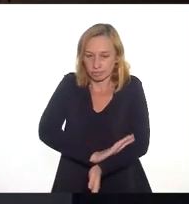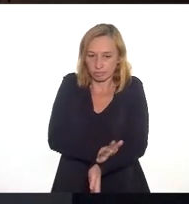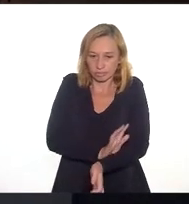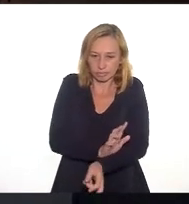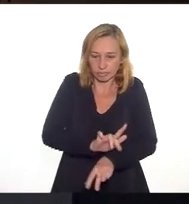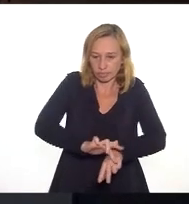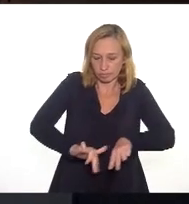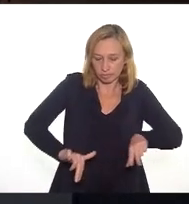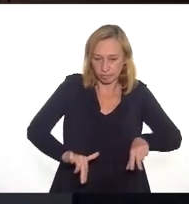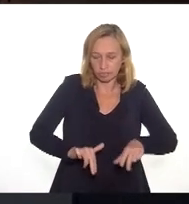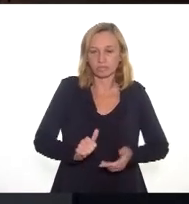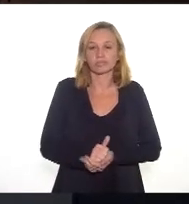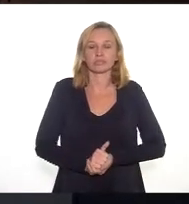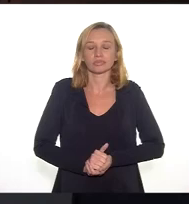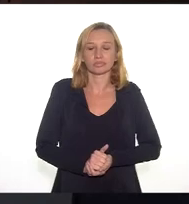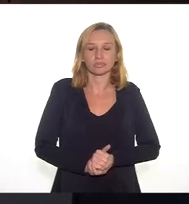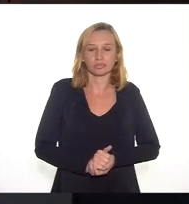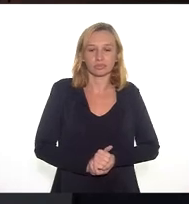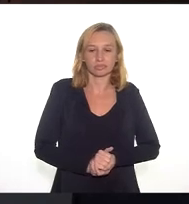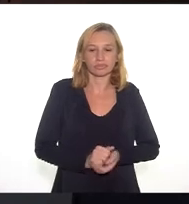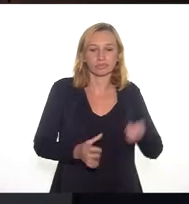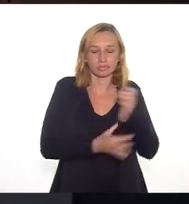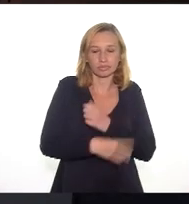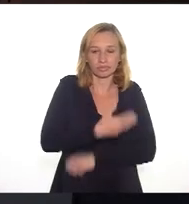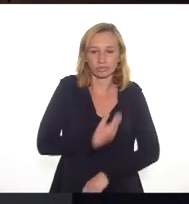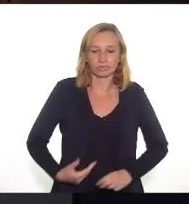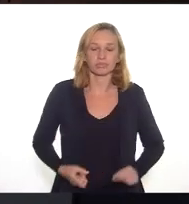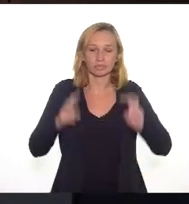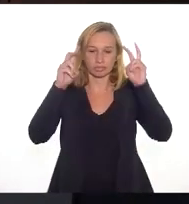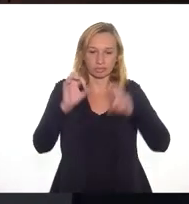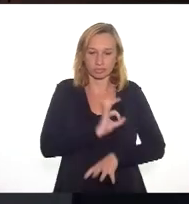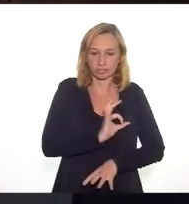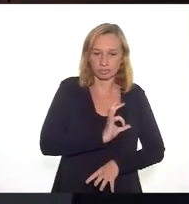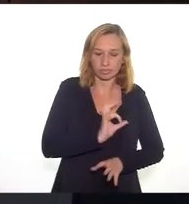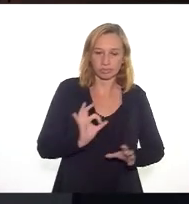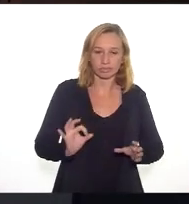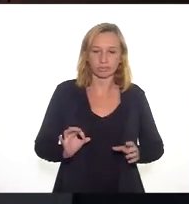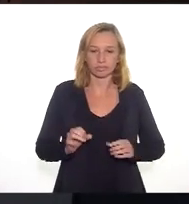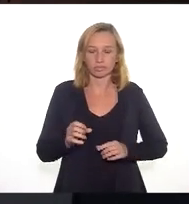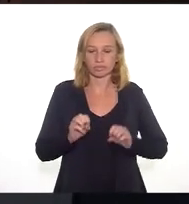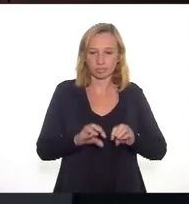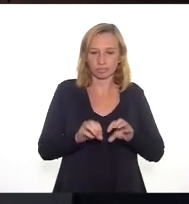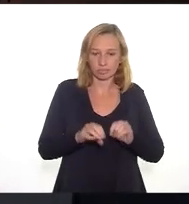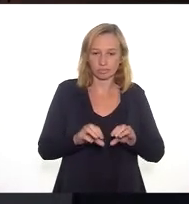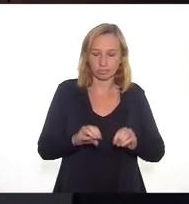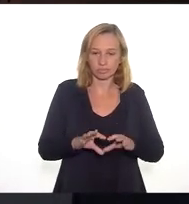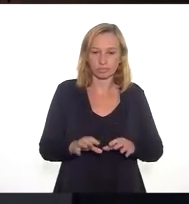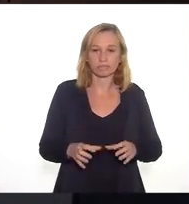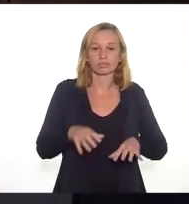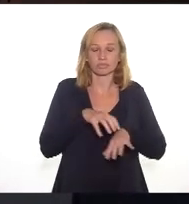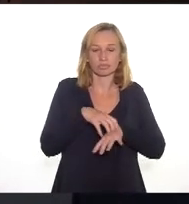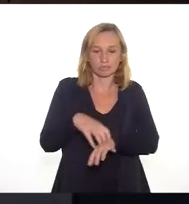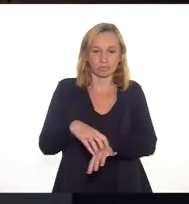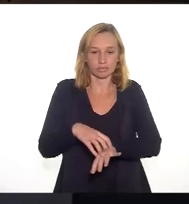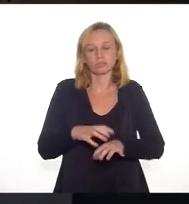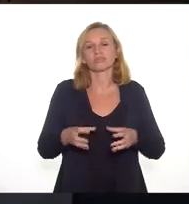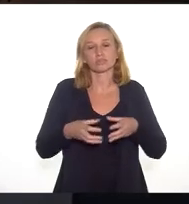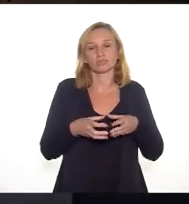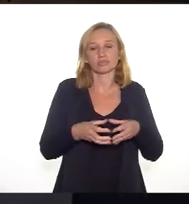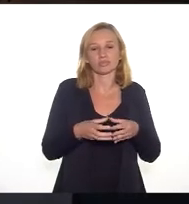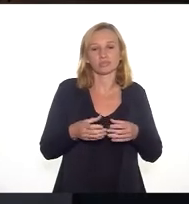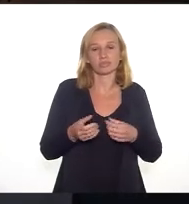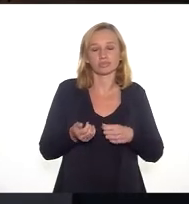etnia, religião e procedência nacional, de segurança pública, assuntos de polícia, de educação, a Comissão de Transporte, de Economia, Indústria e Comércio